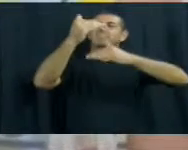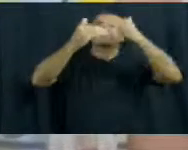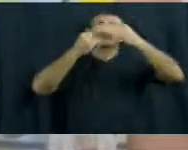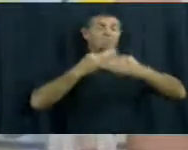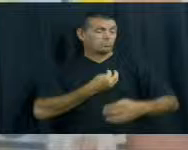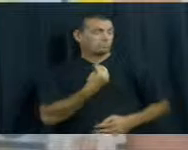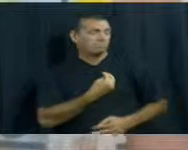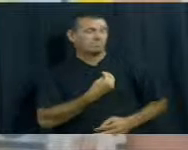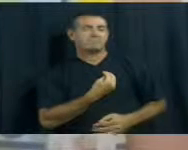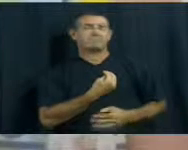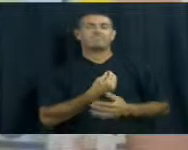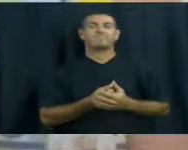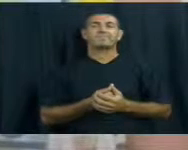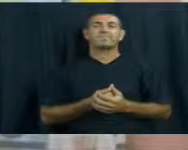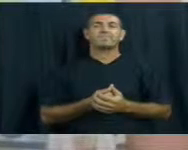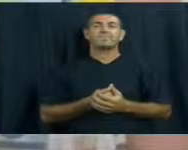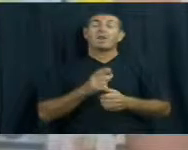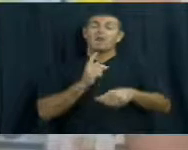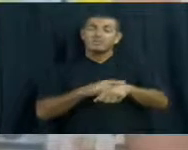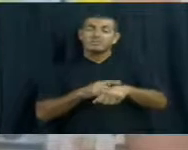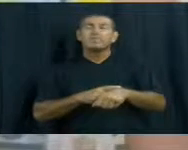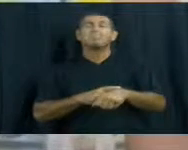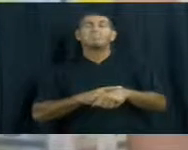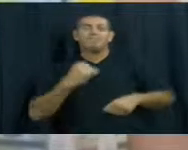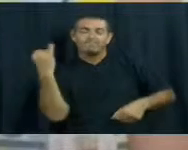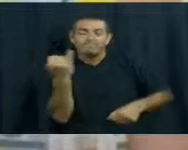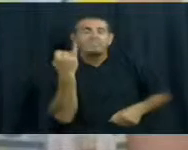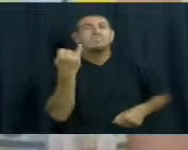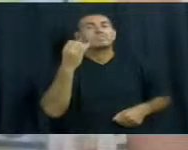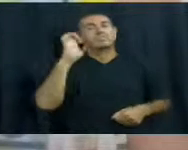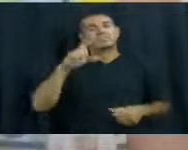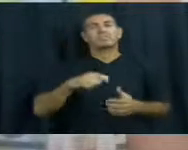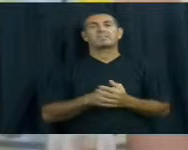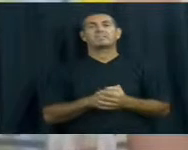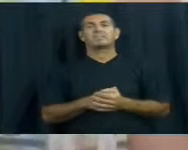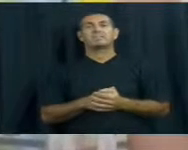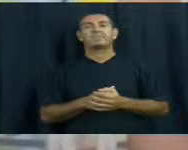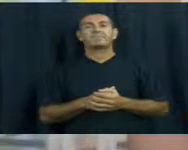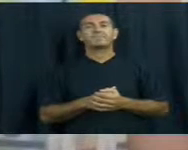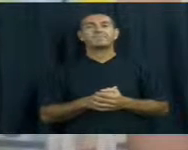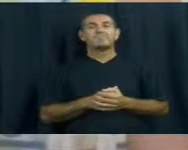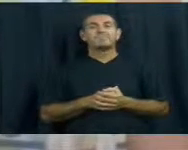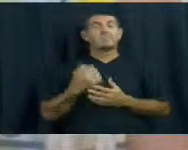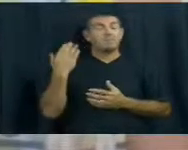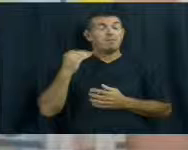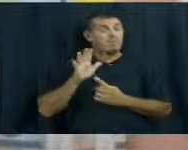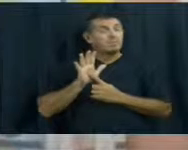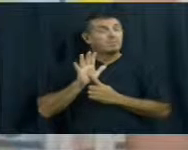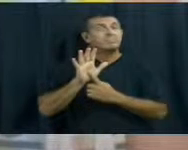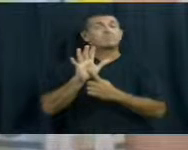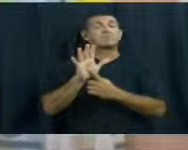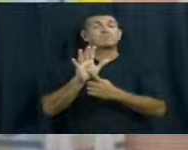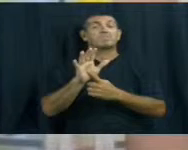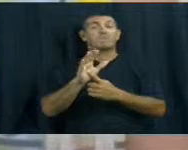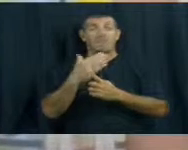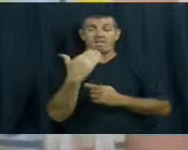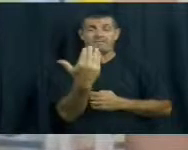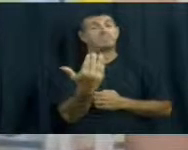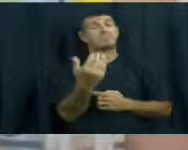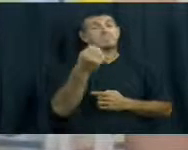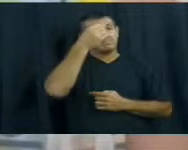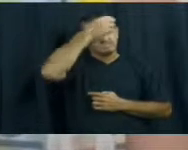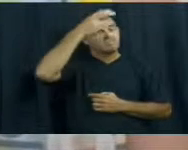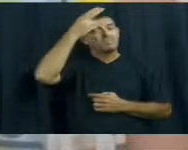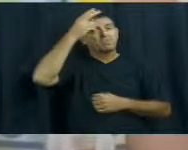vidas esse momento tão gratificante. Tivemos aquela amostra lá na nossa prefeitura e